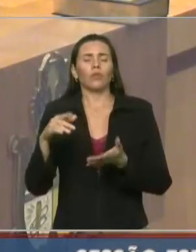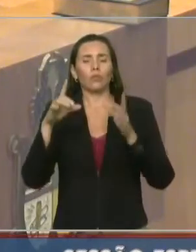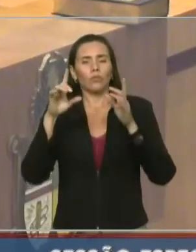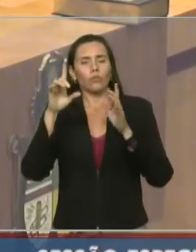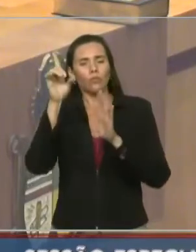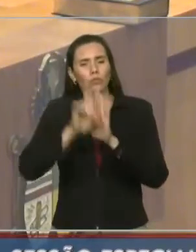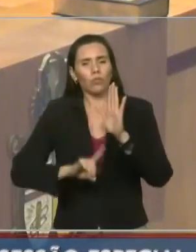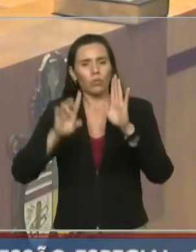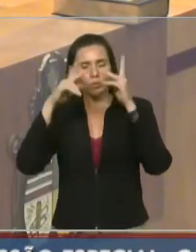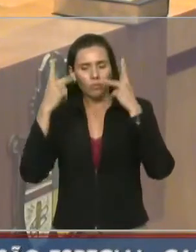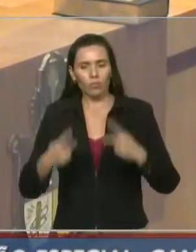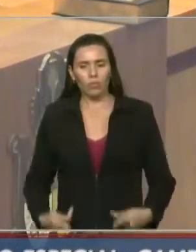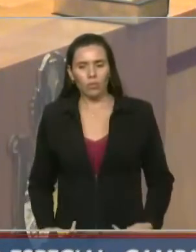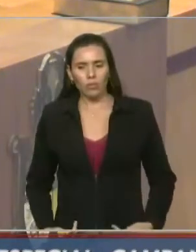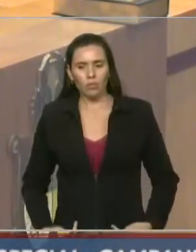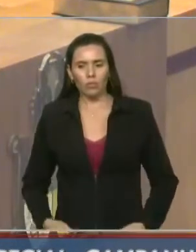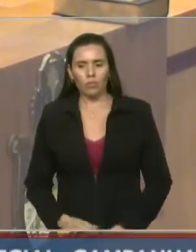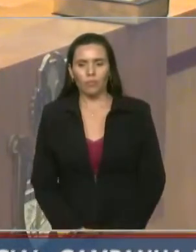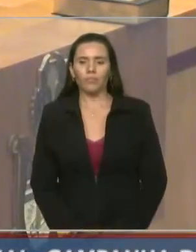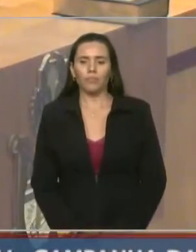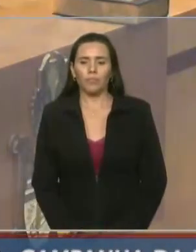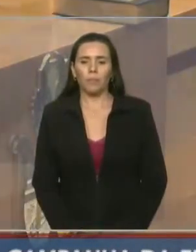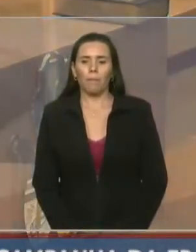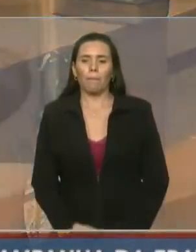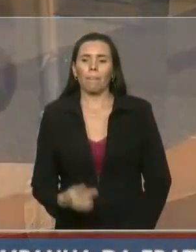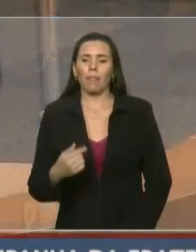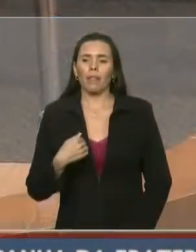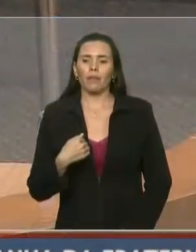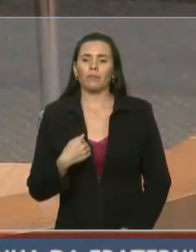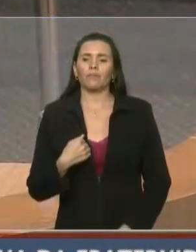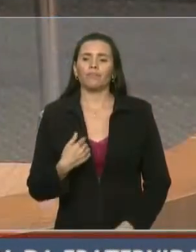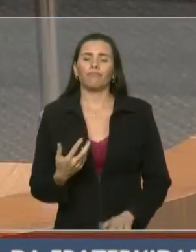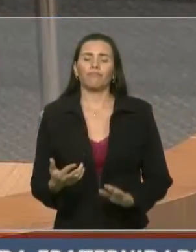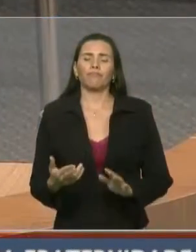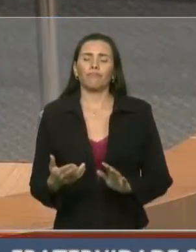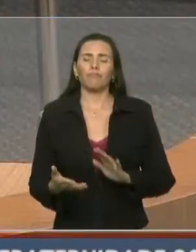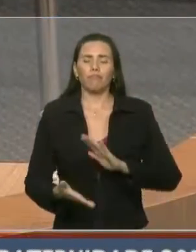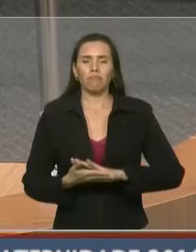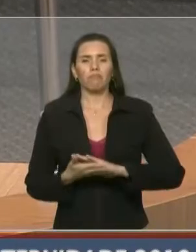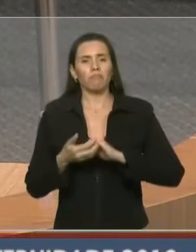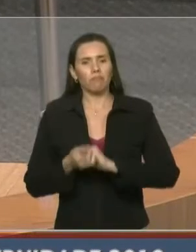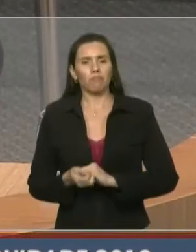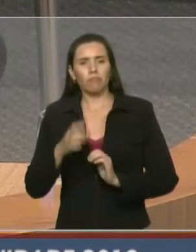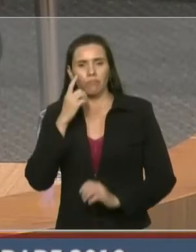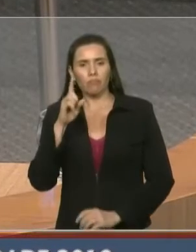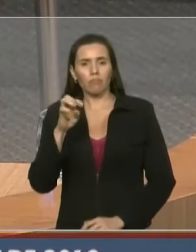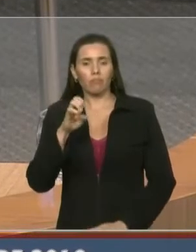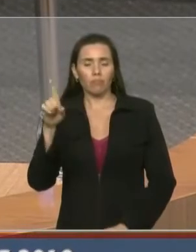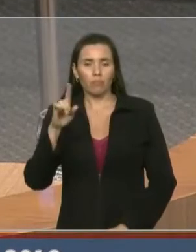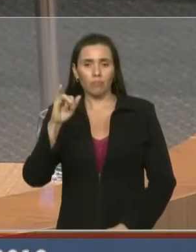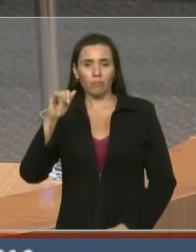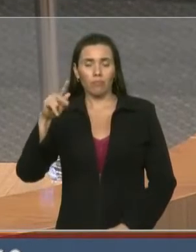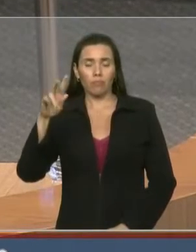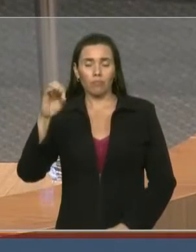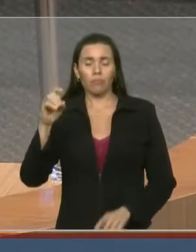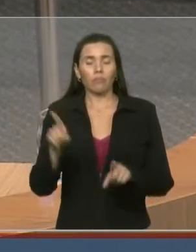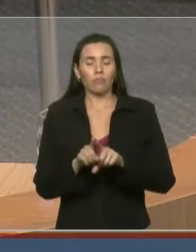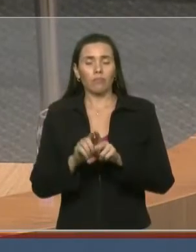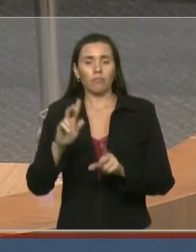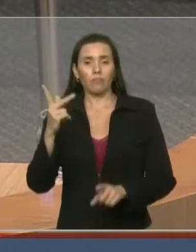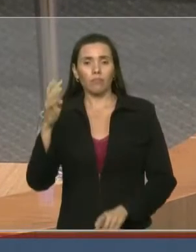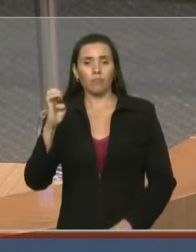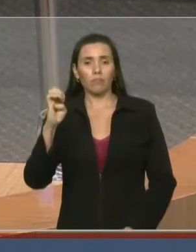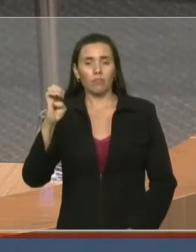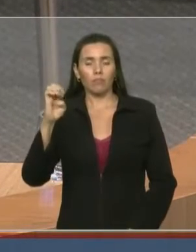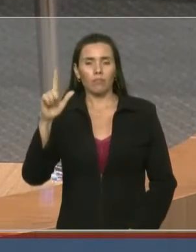Em nome do governador Flávio Dino, cumprimento o senhor deputado Zé Inácio, autor do requerimento, a senhora deputada Helena Dualib, o